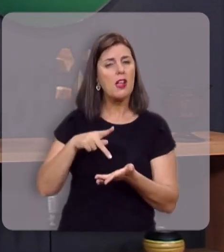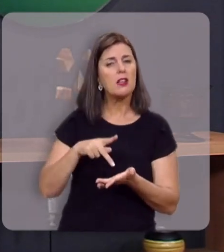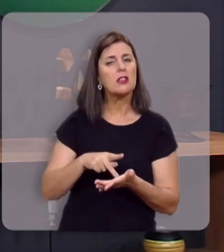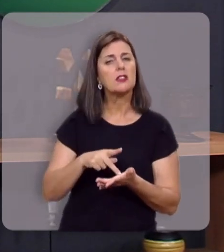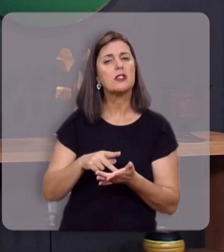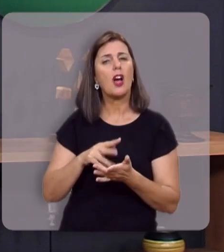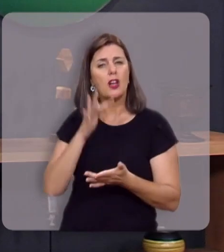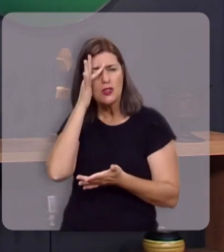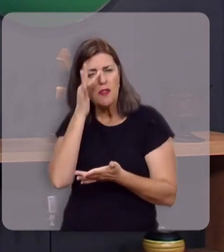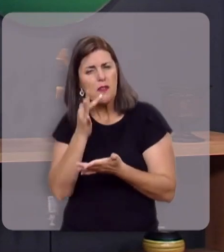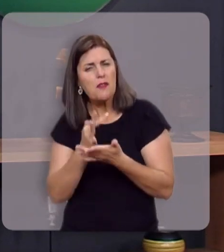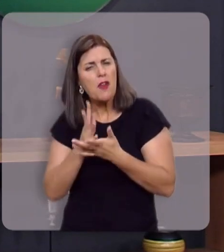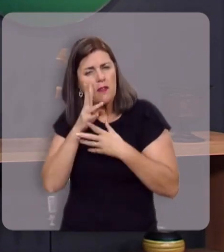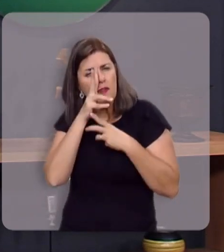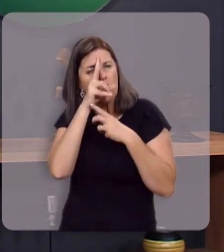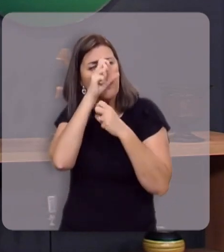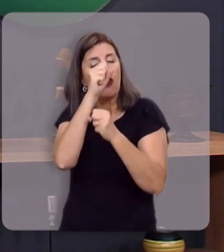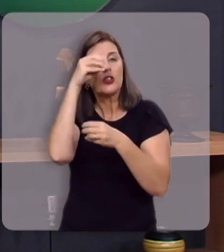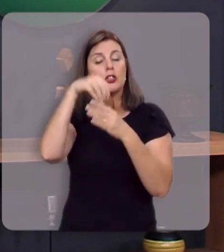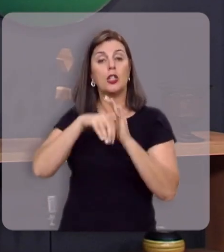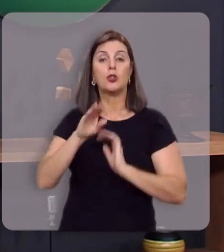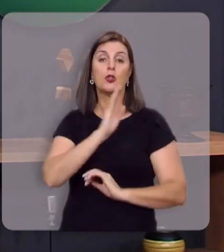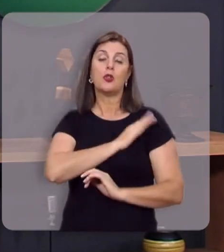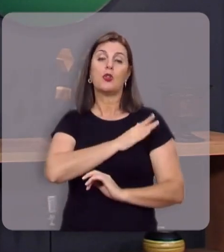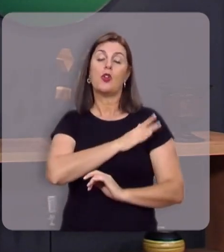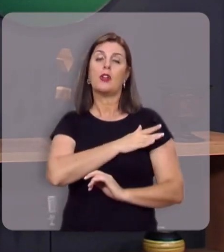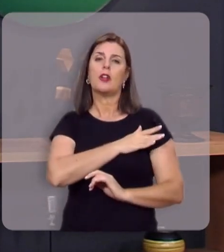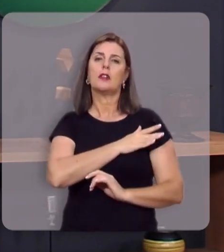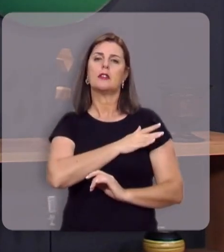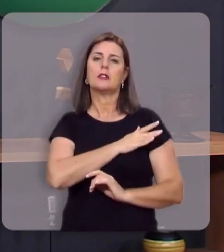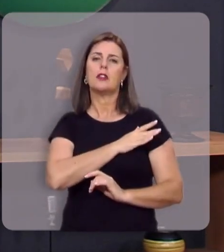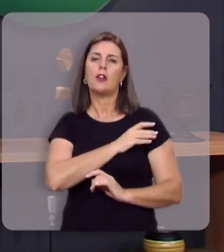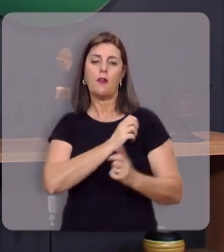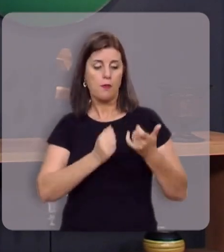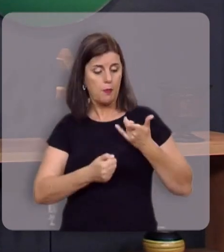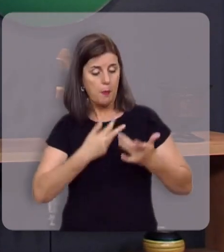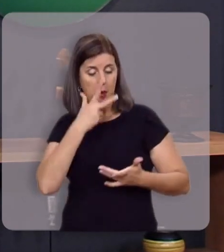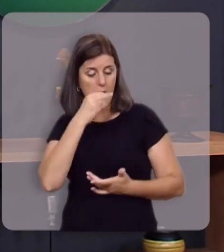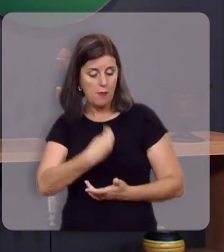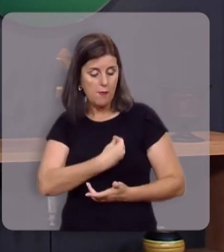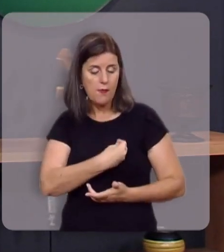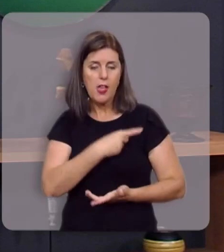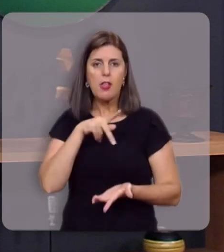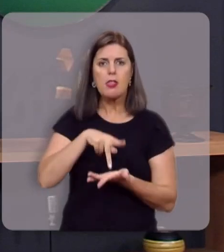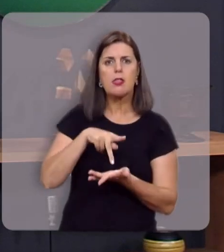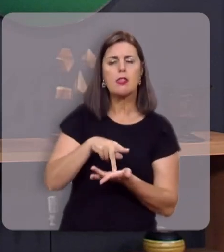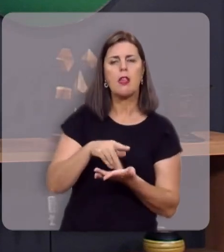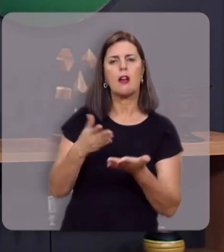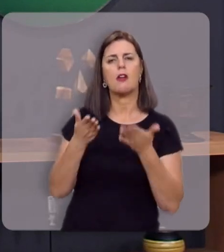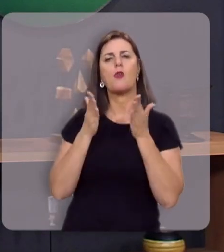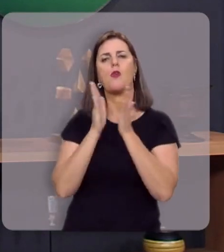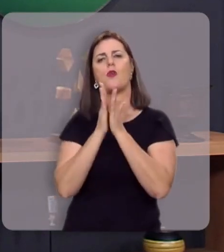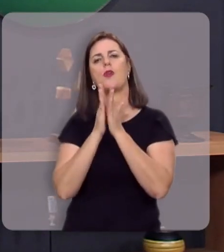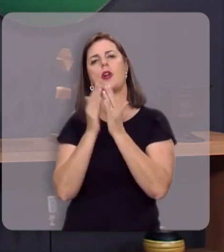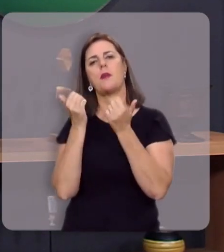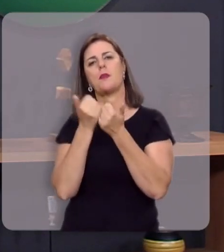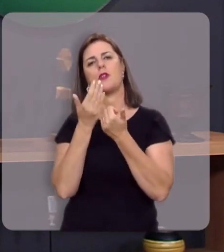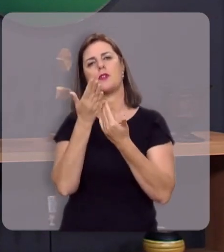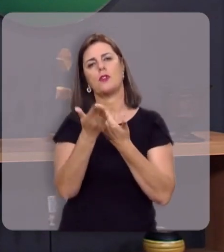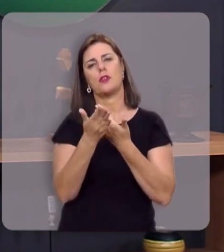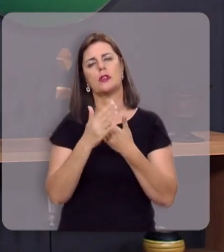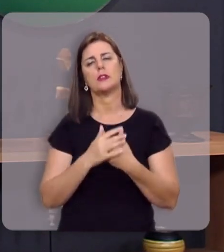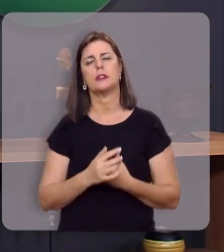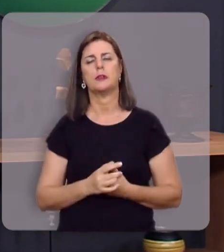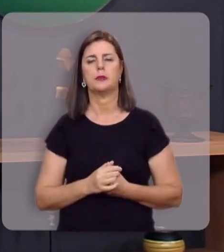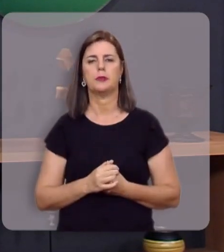e genuíno fervor espiritual no seu coração, um verdadeiro avivamento espiritual. Eu quero orar com você, eu